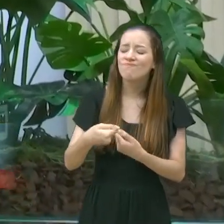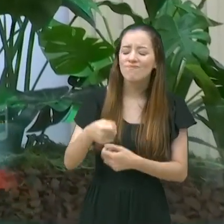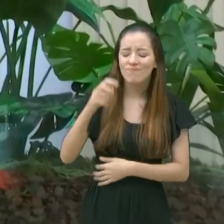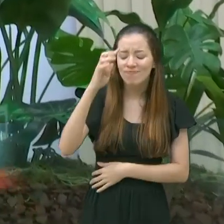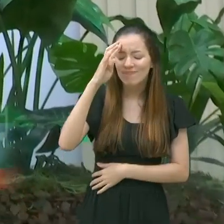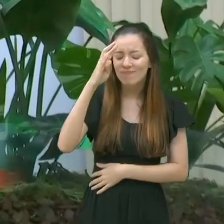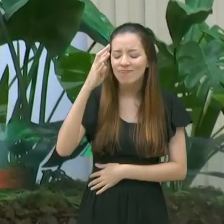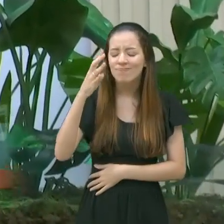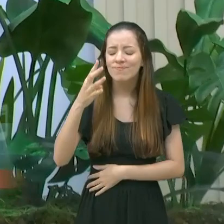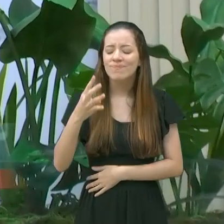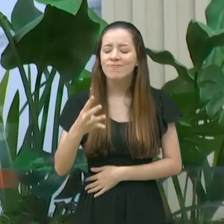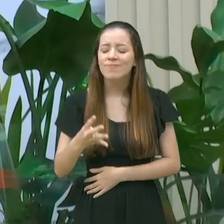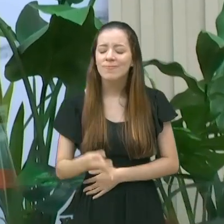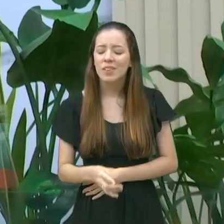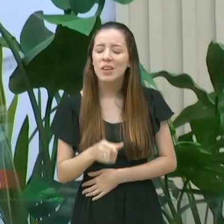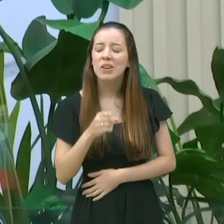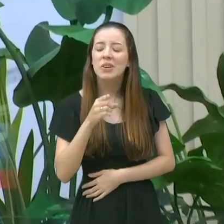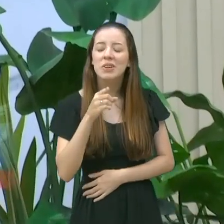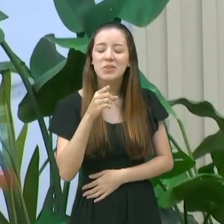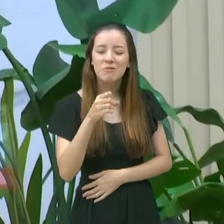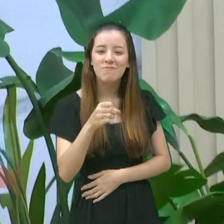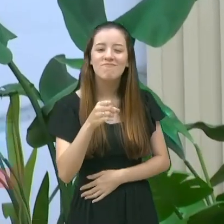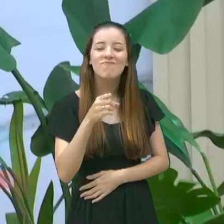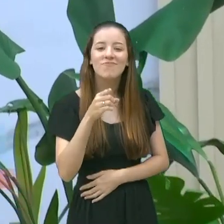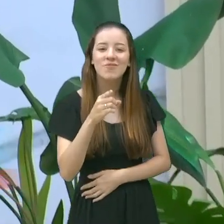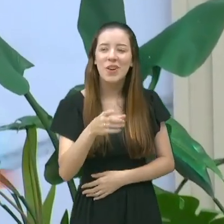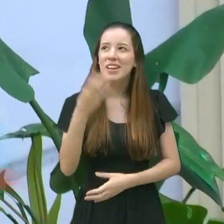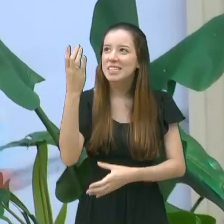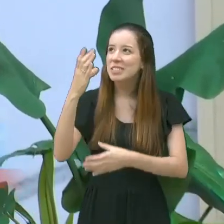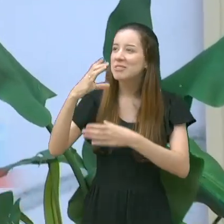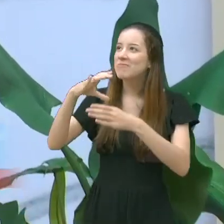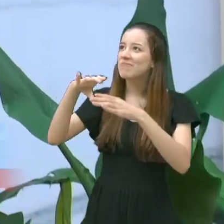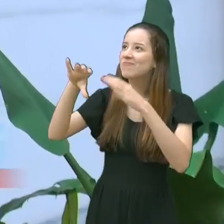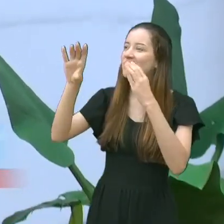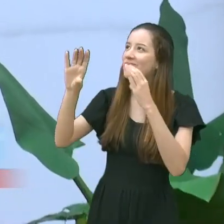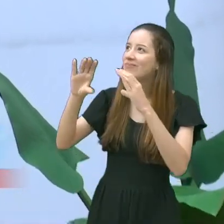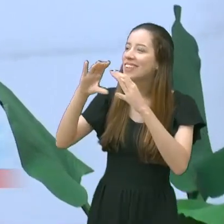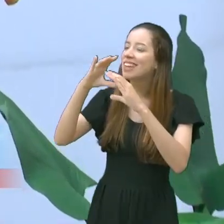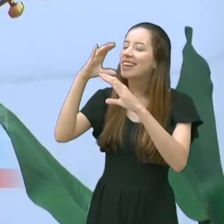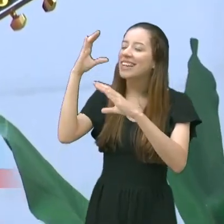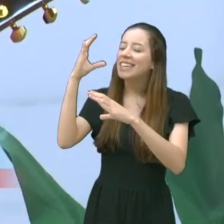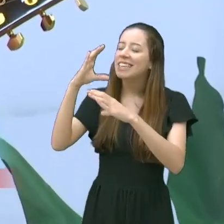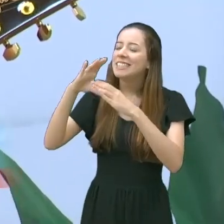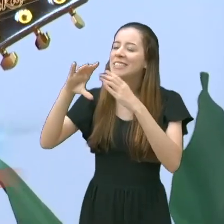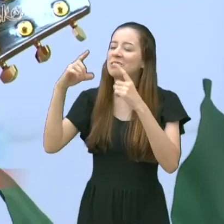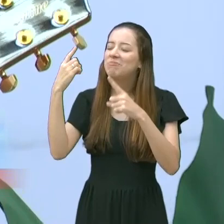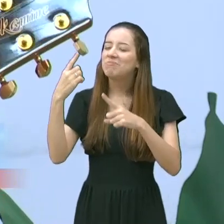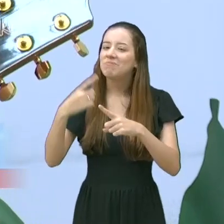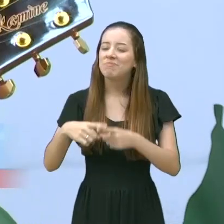atravessar e você vai entoar o hino da